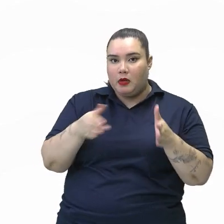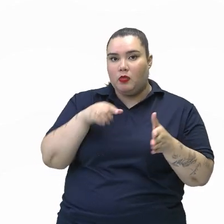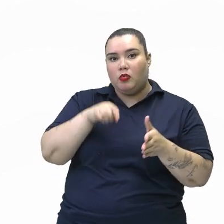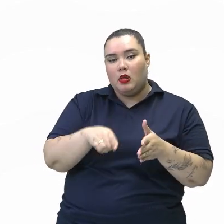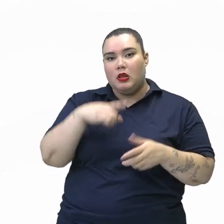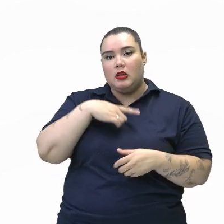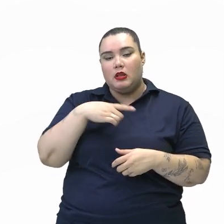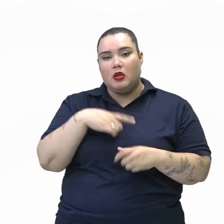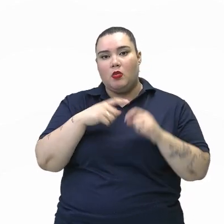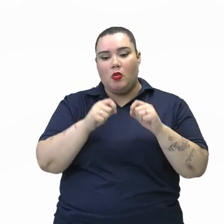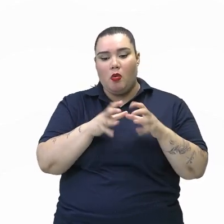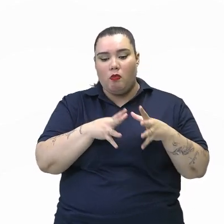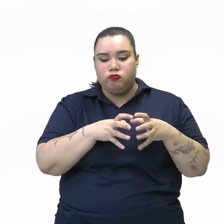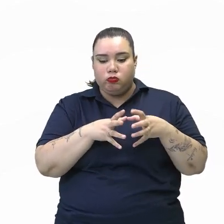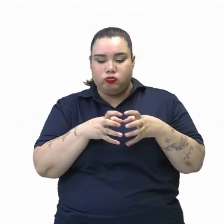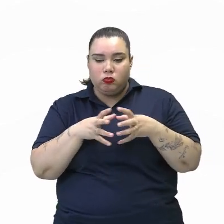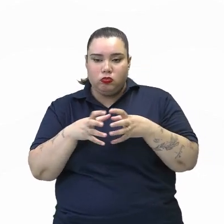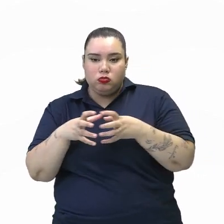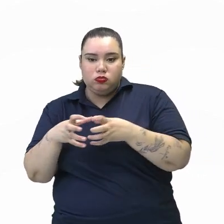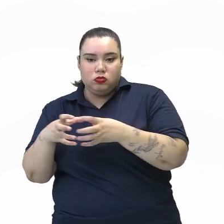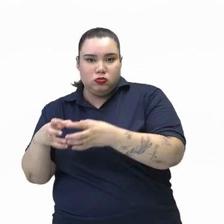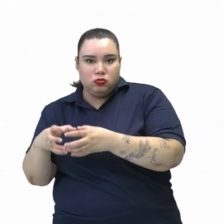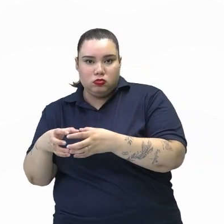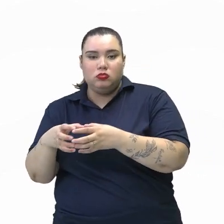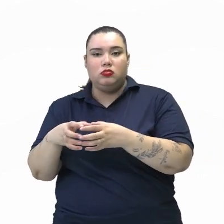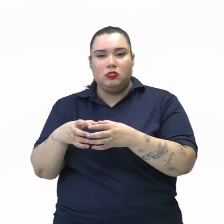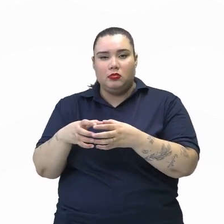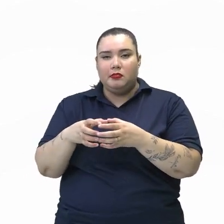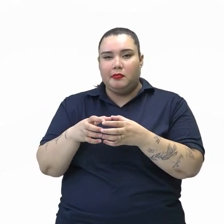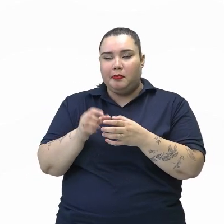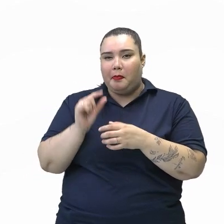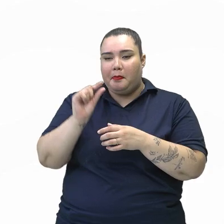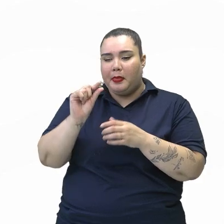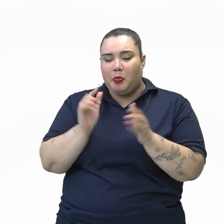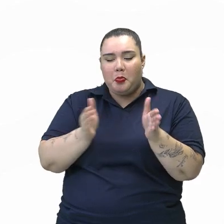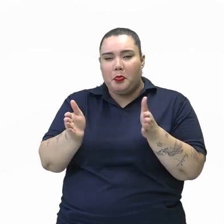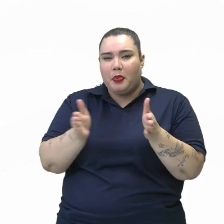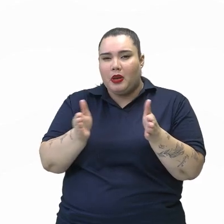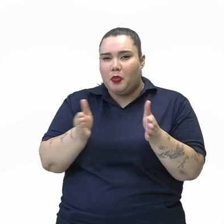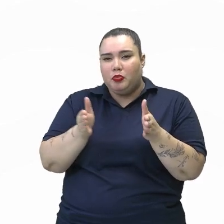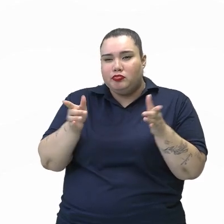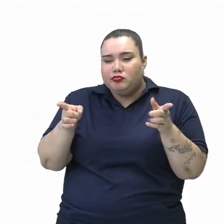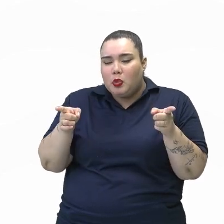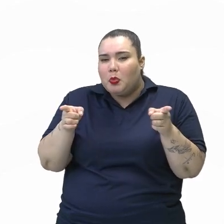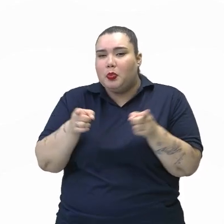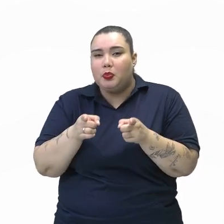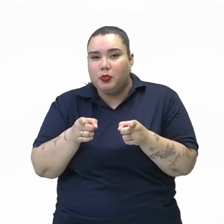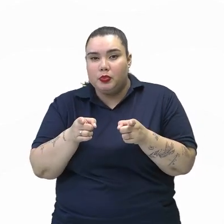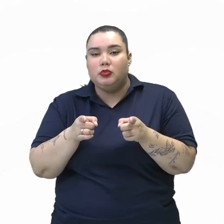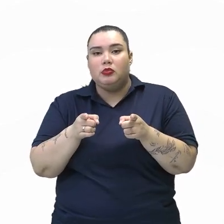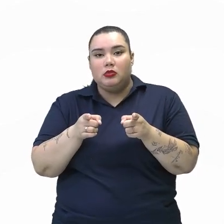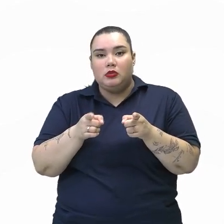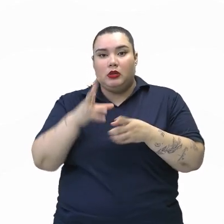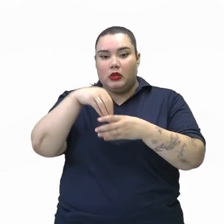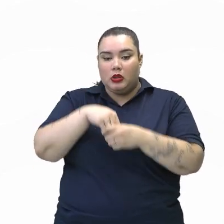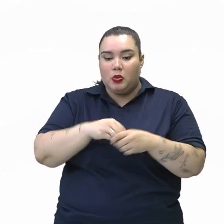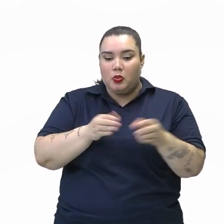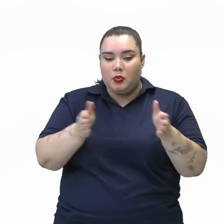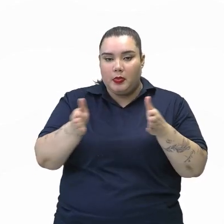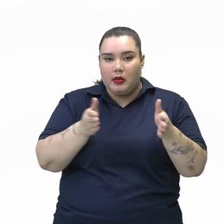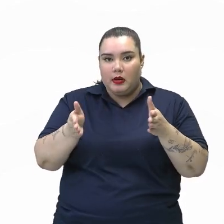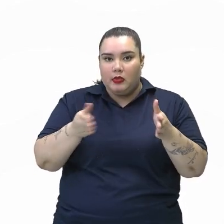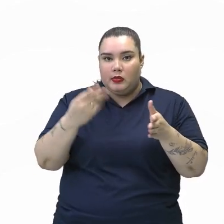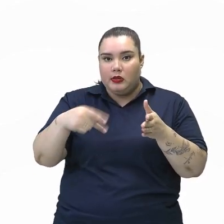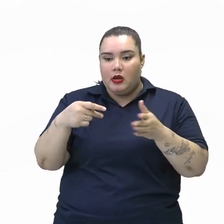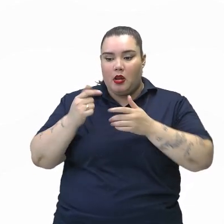ela se locomove, né, que é um pequeno ciclo da vida dela, onde, dentro do período